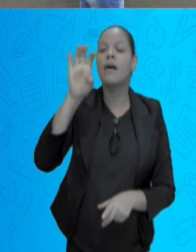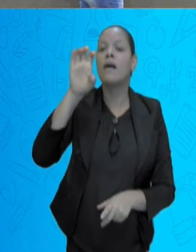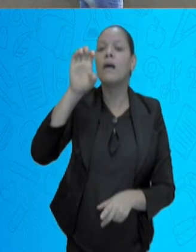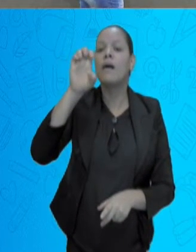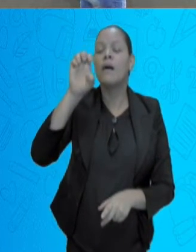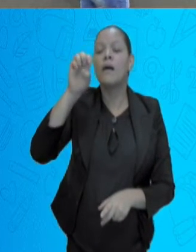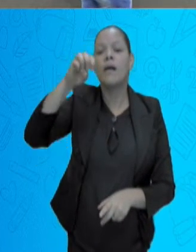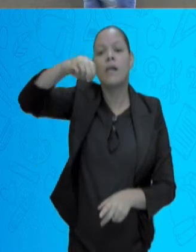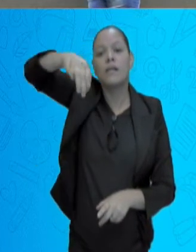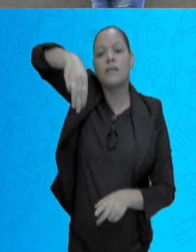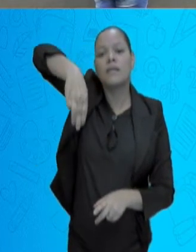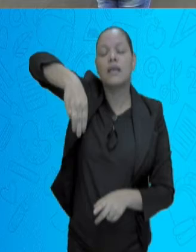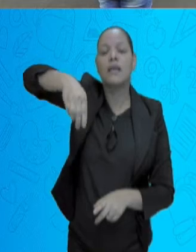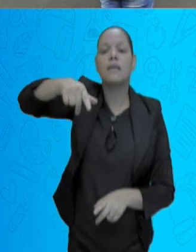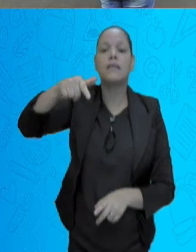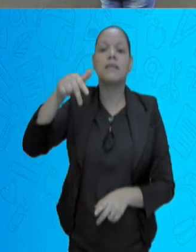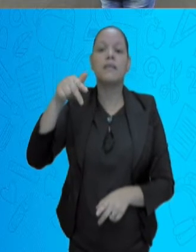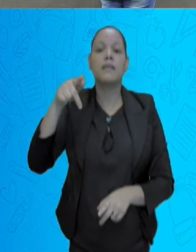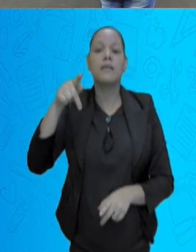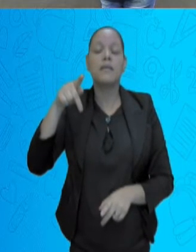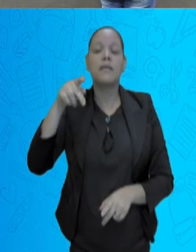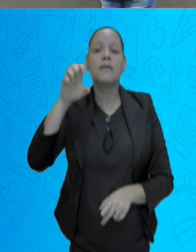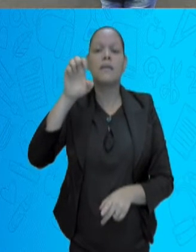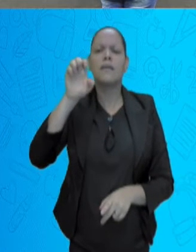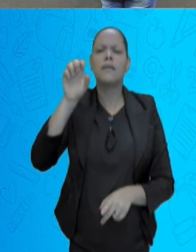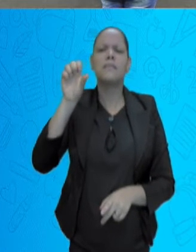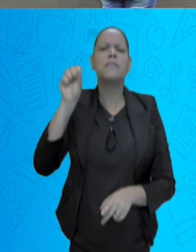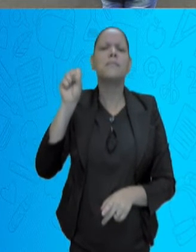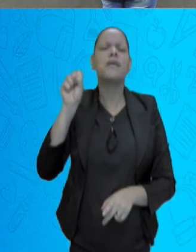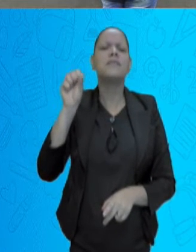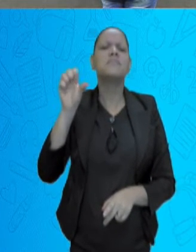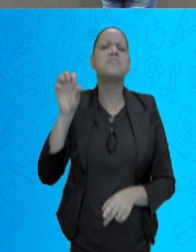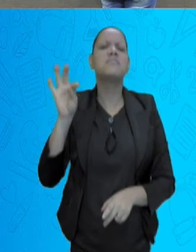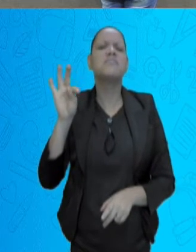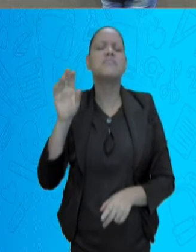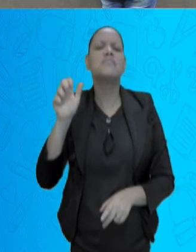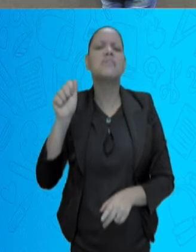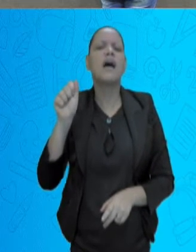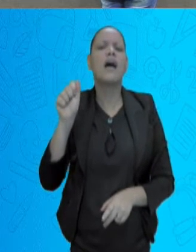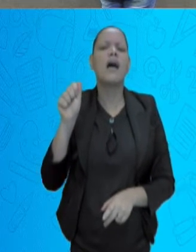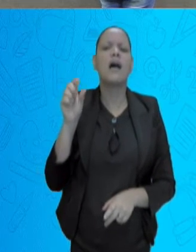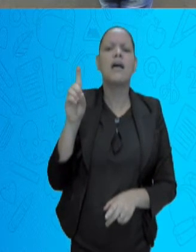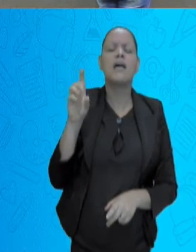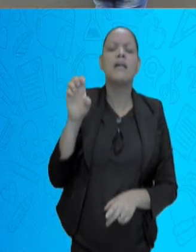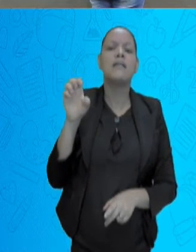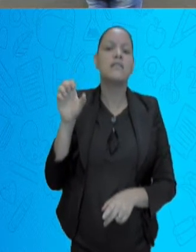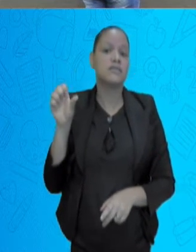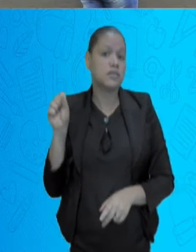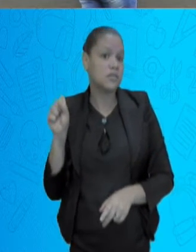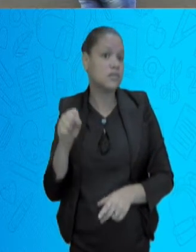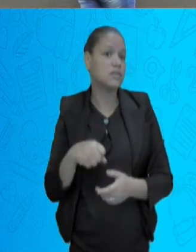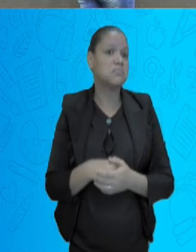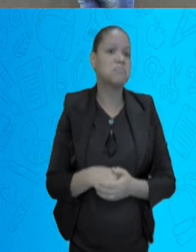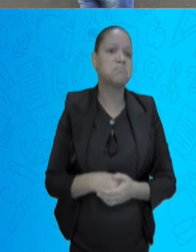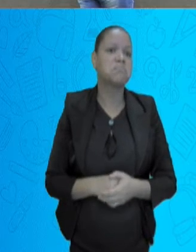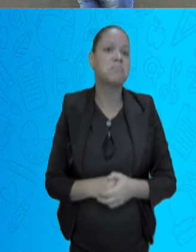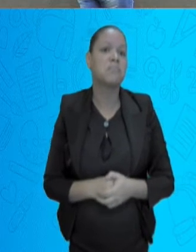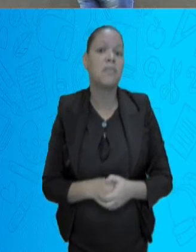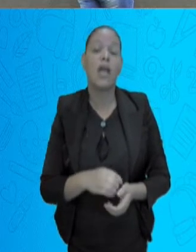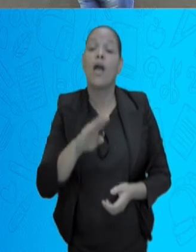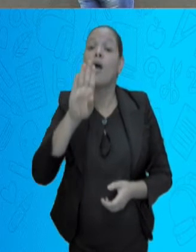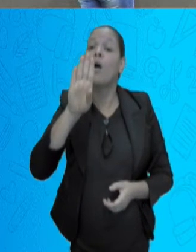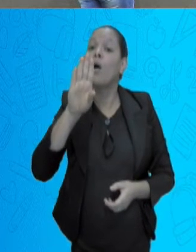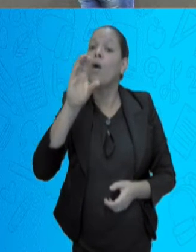P e B. Bomba, M antes de B.